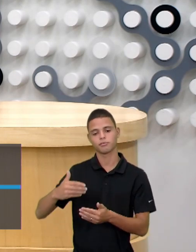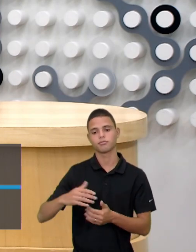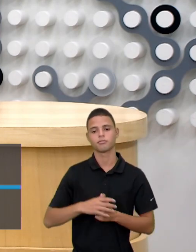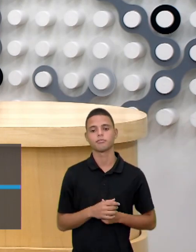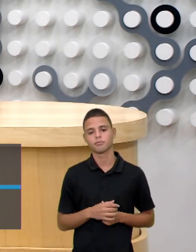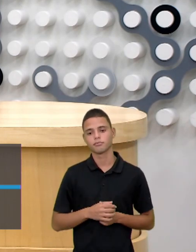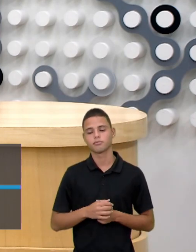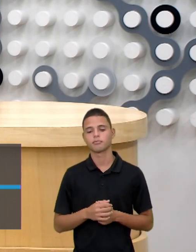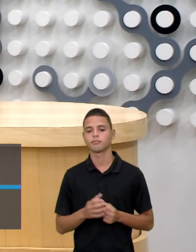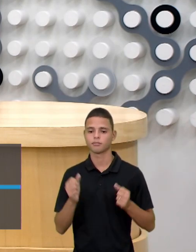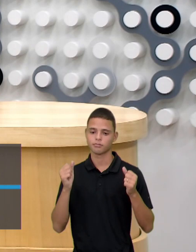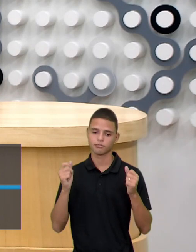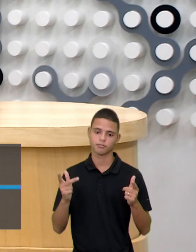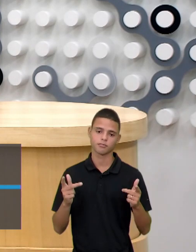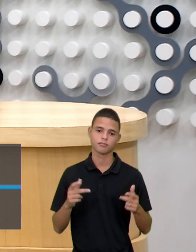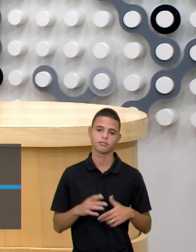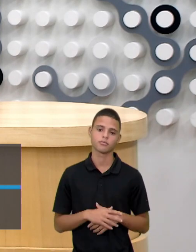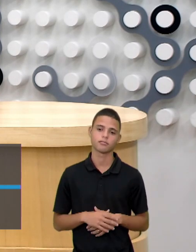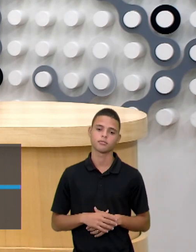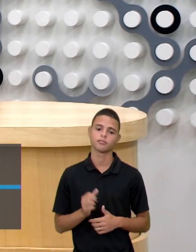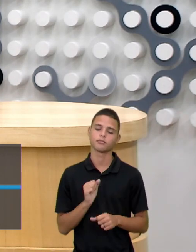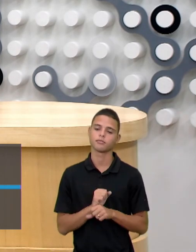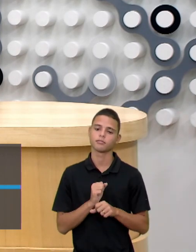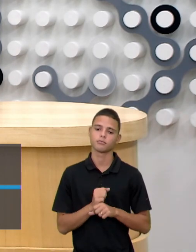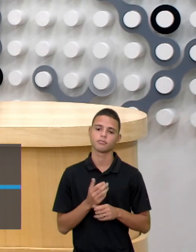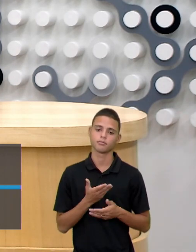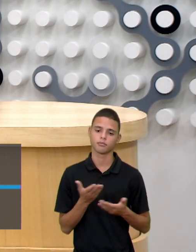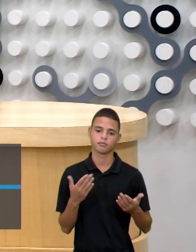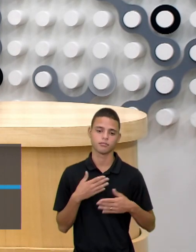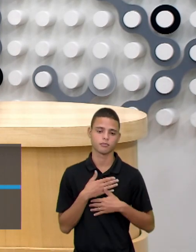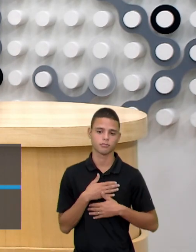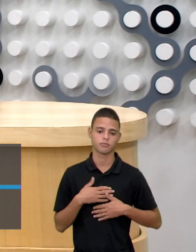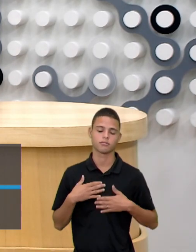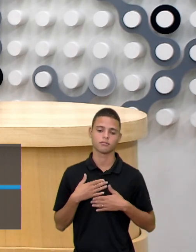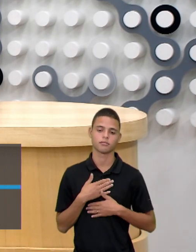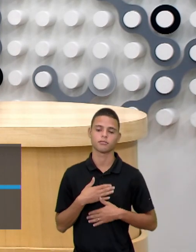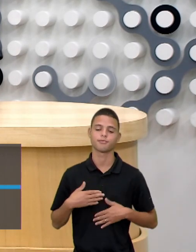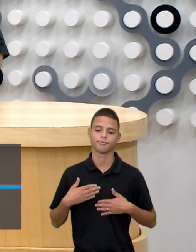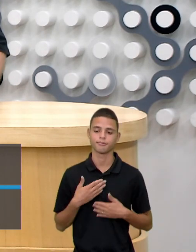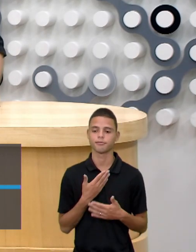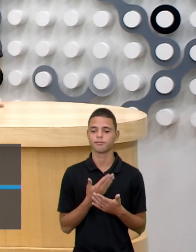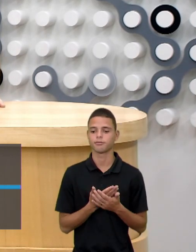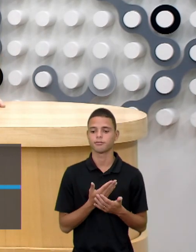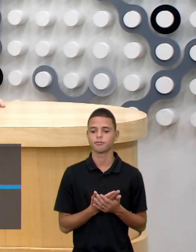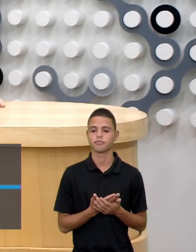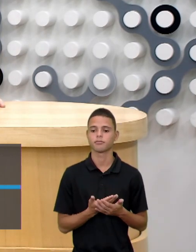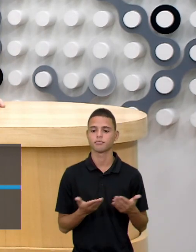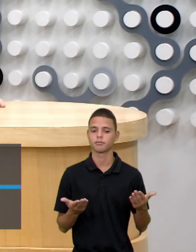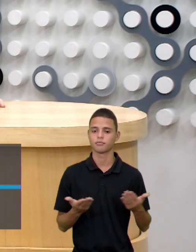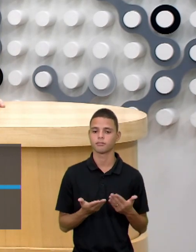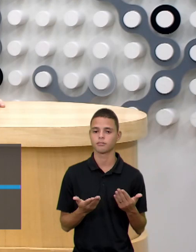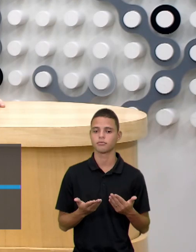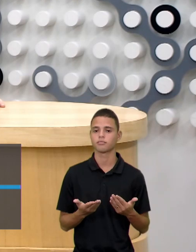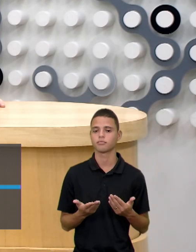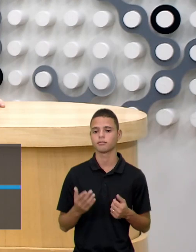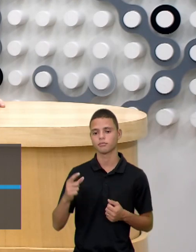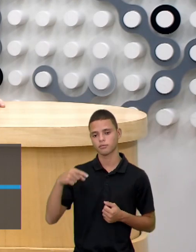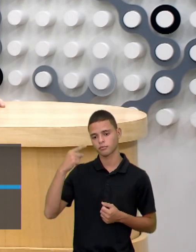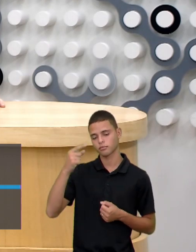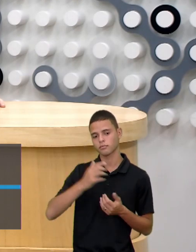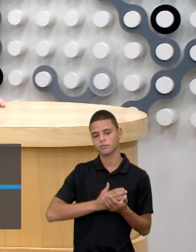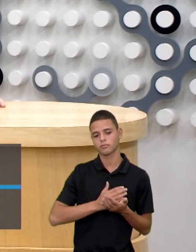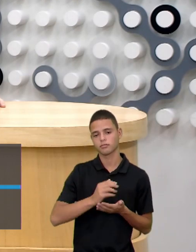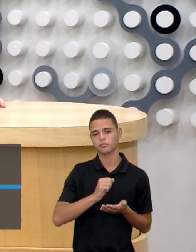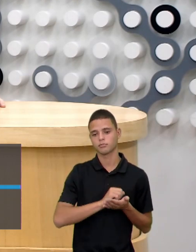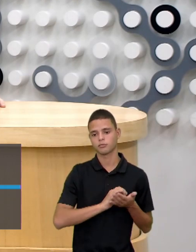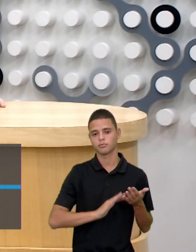atividade 1. Certo, galera? Espero aí que vocês tenham gostado aí dessas aulas. Nós vamos já depois iniciar a